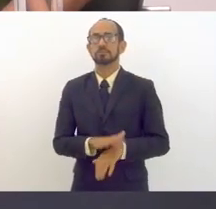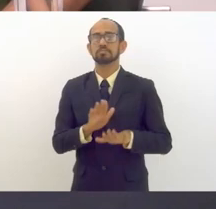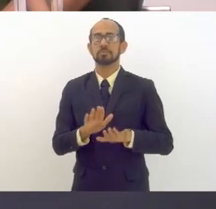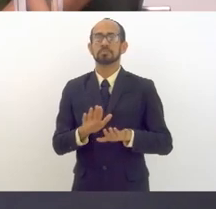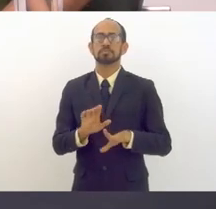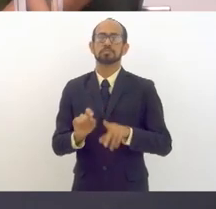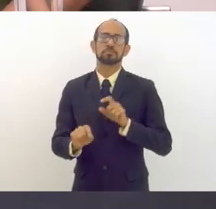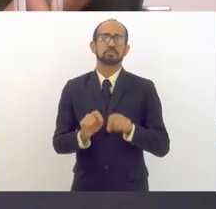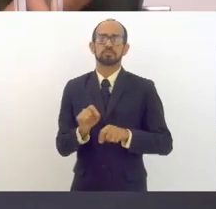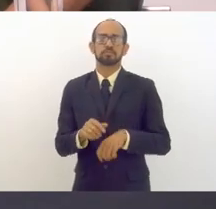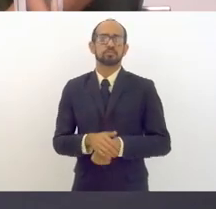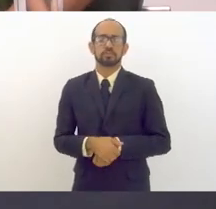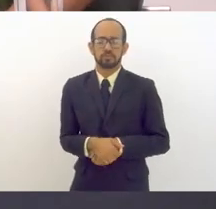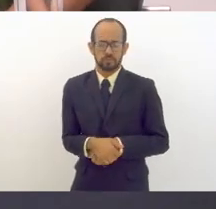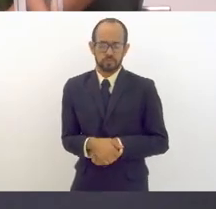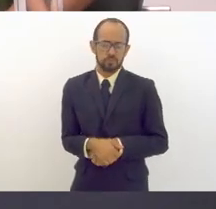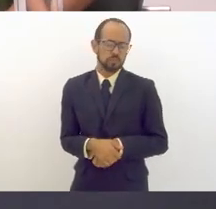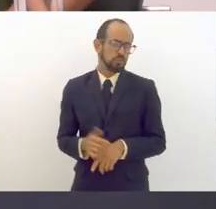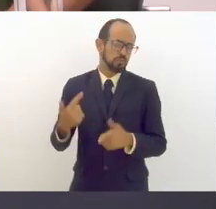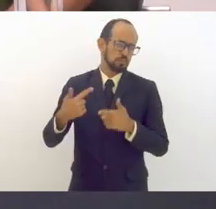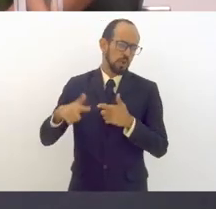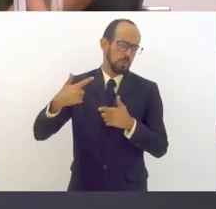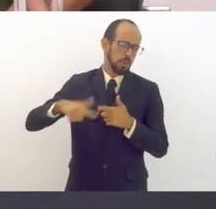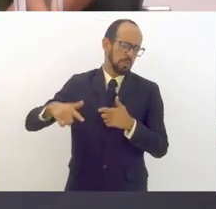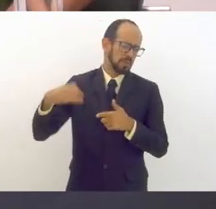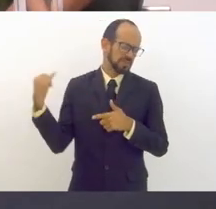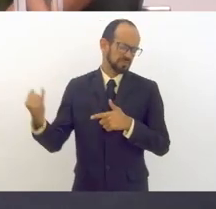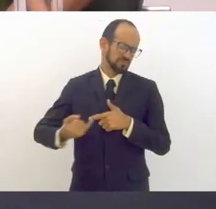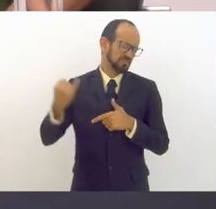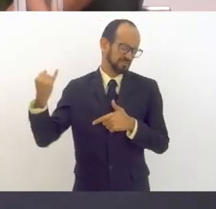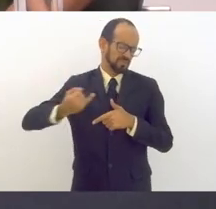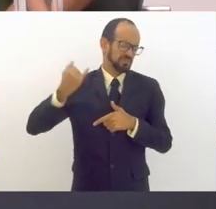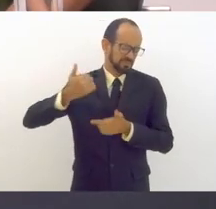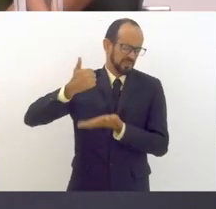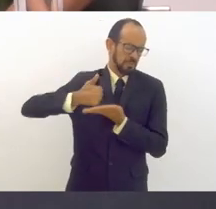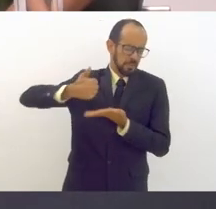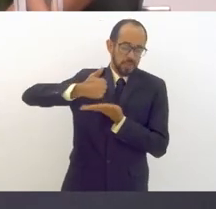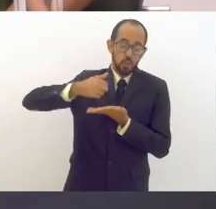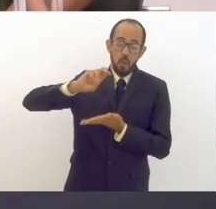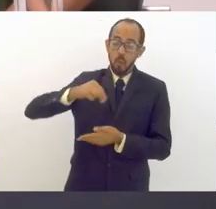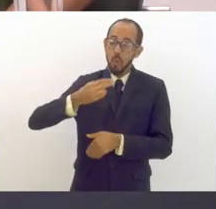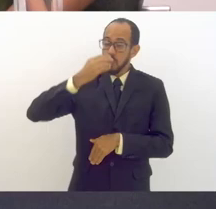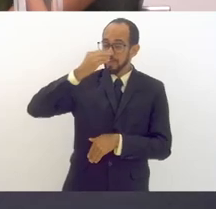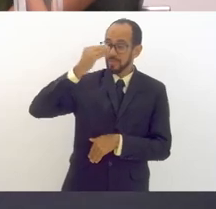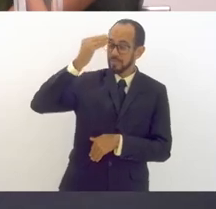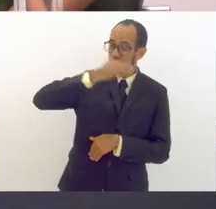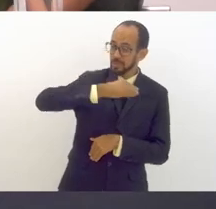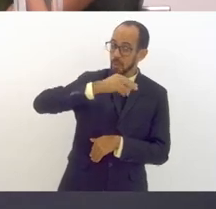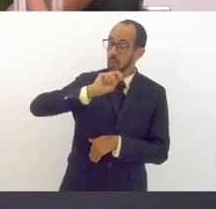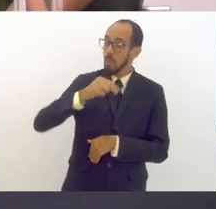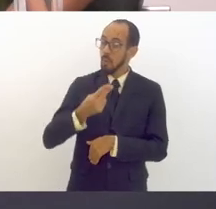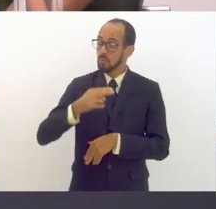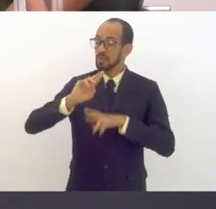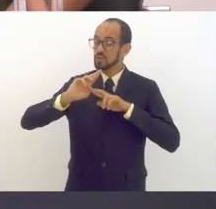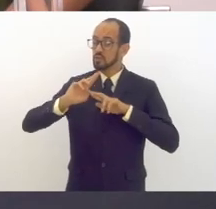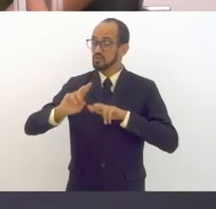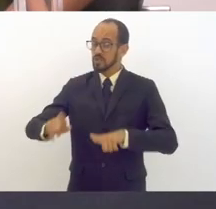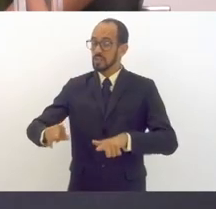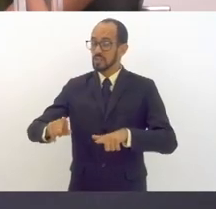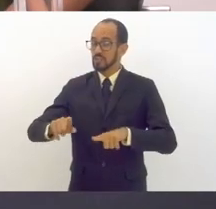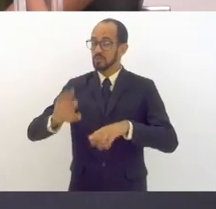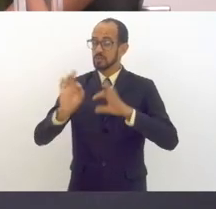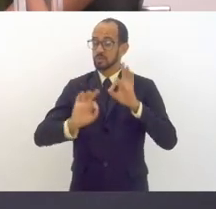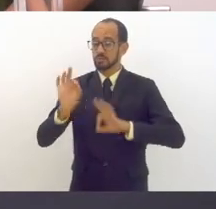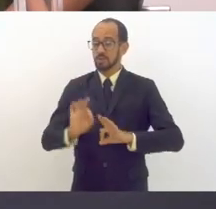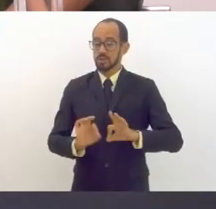mas questões fundamentais ou não são abordadas ou tem uma diferença gritante entre os projetos e